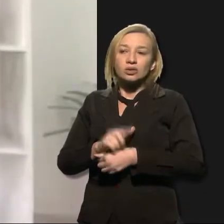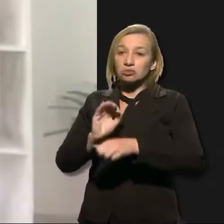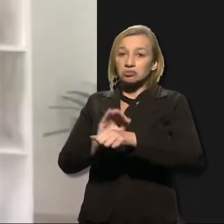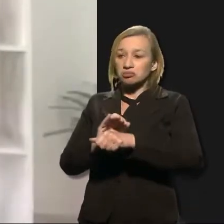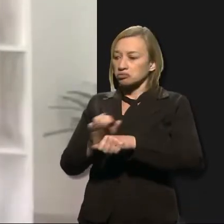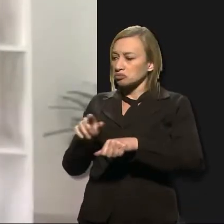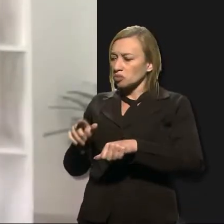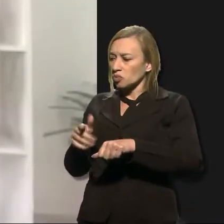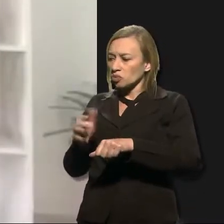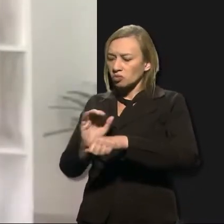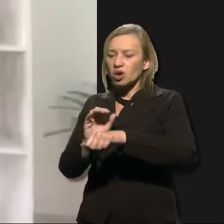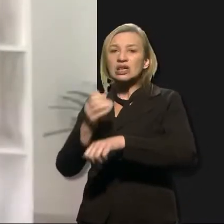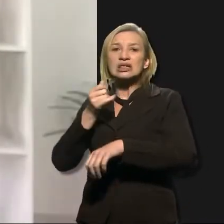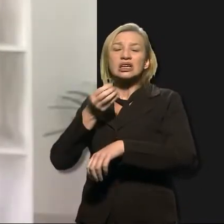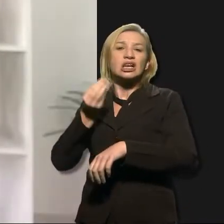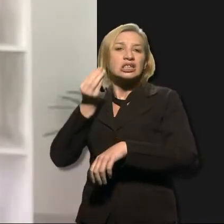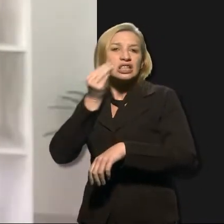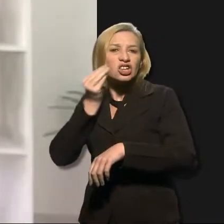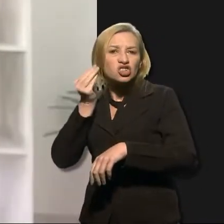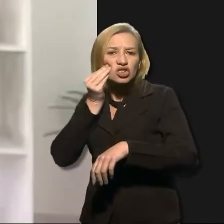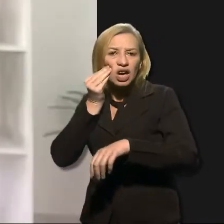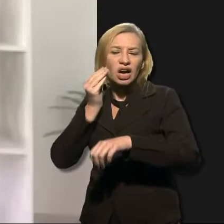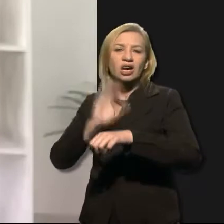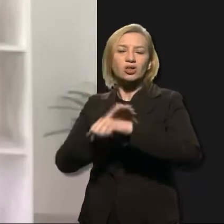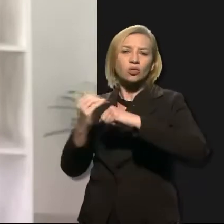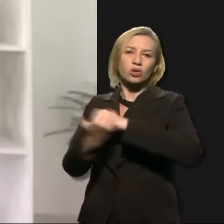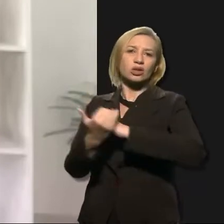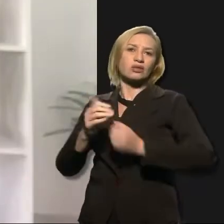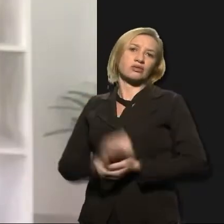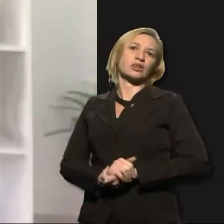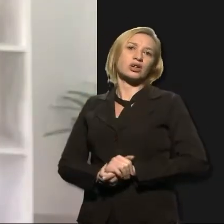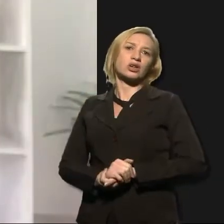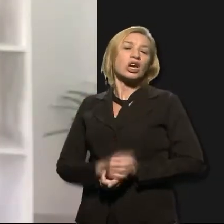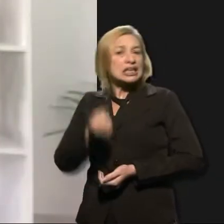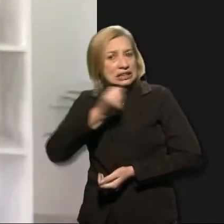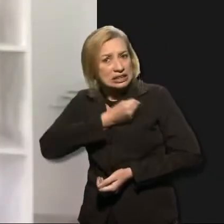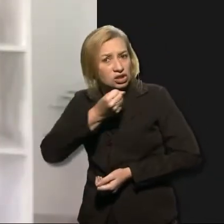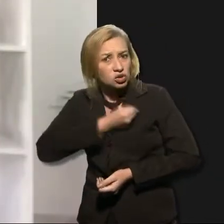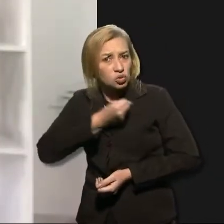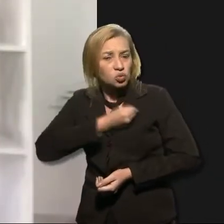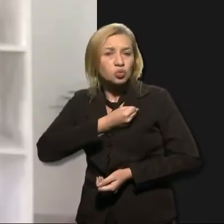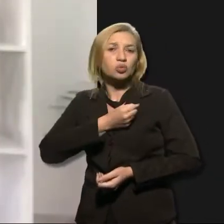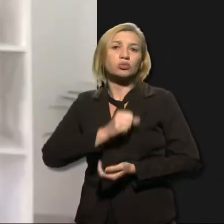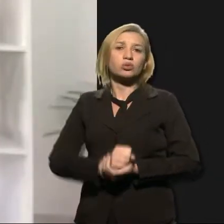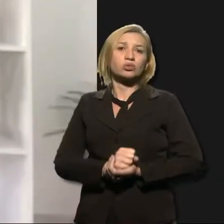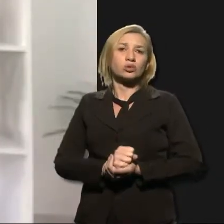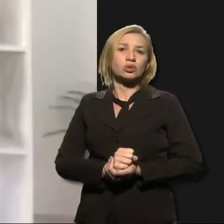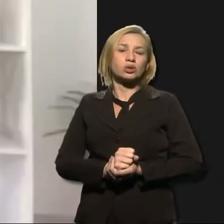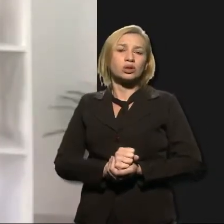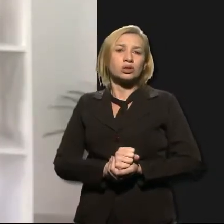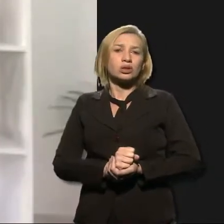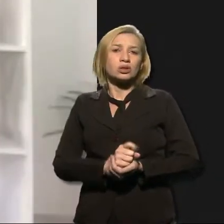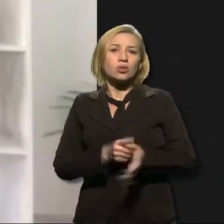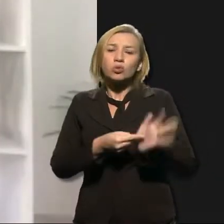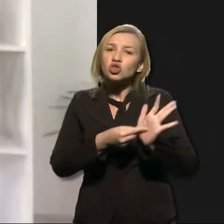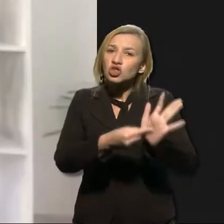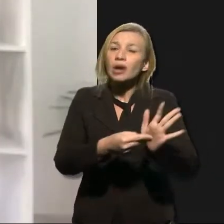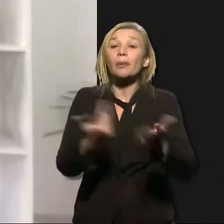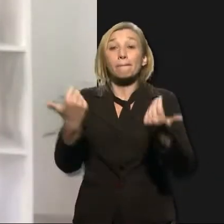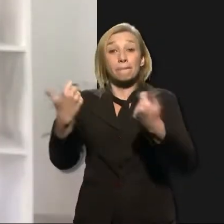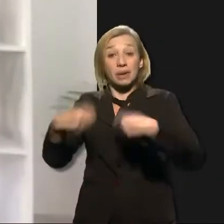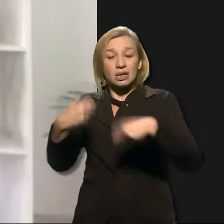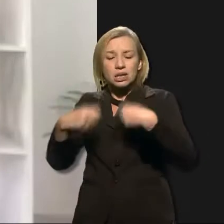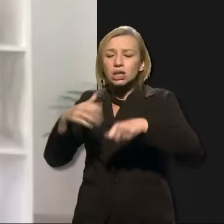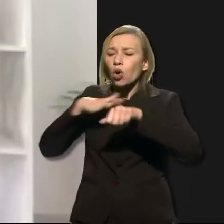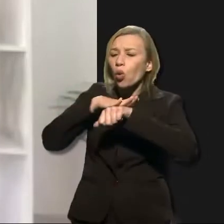o próprio coronavírus. Então, efetivamente, esses dados são subnotificados,